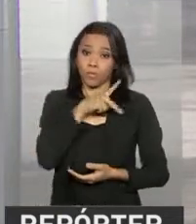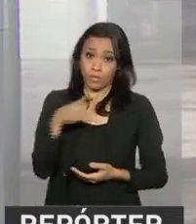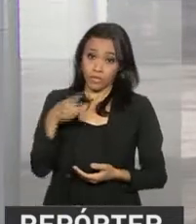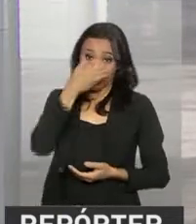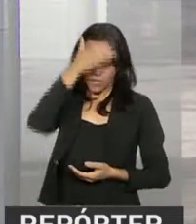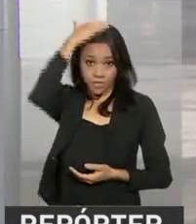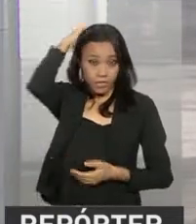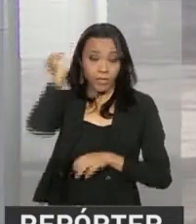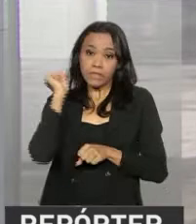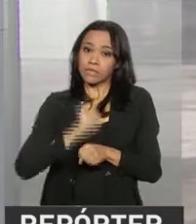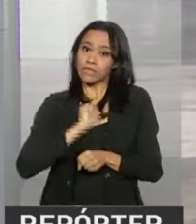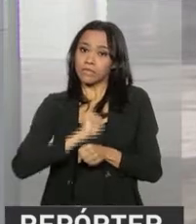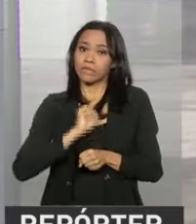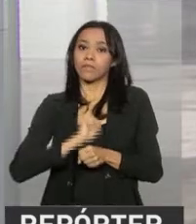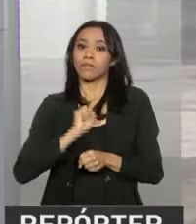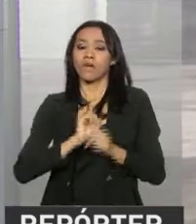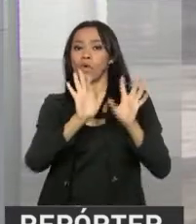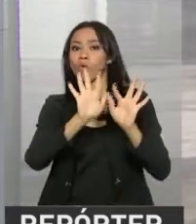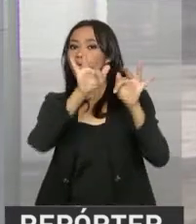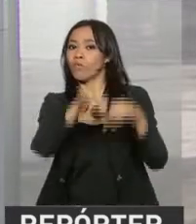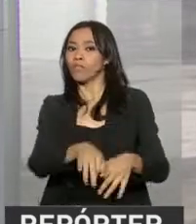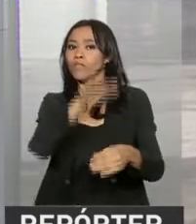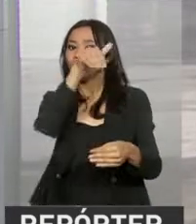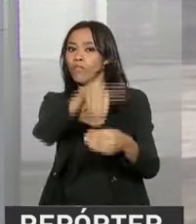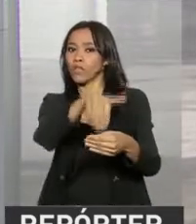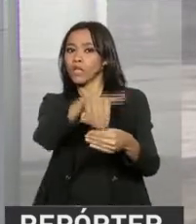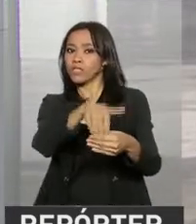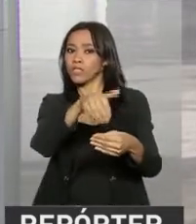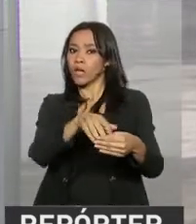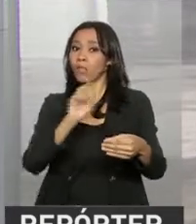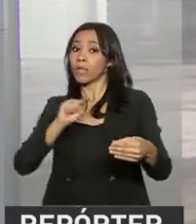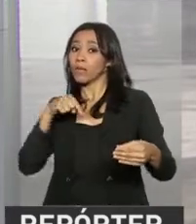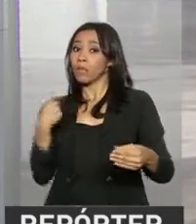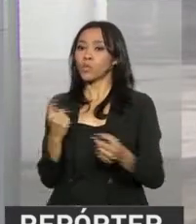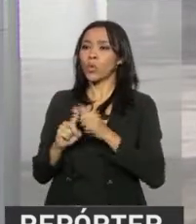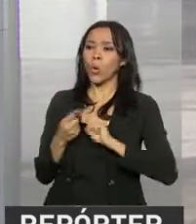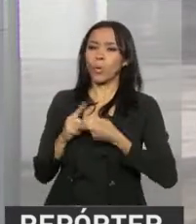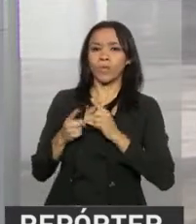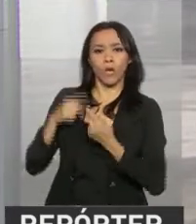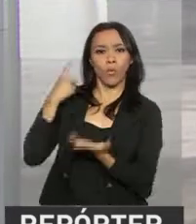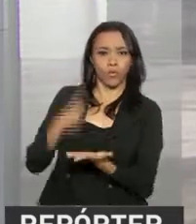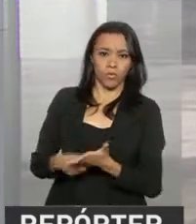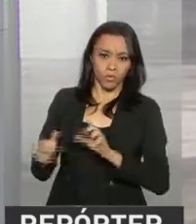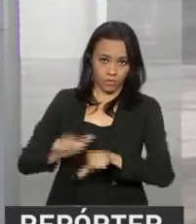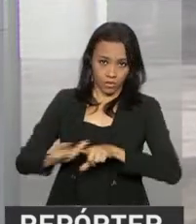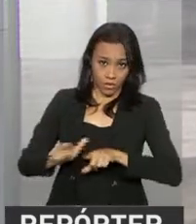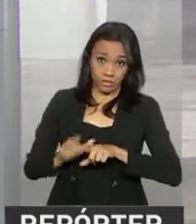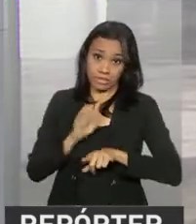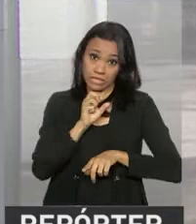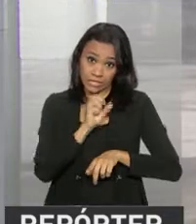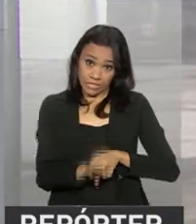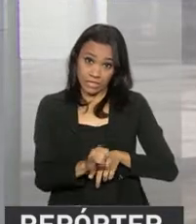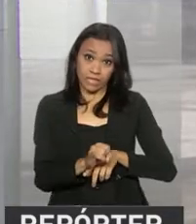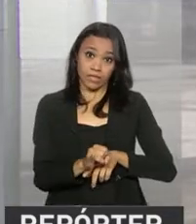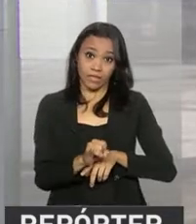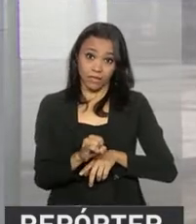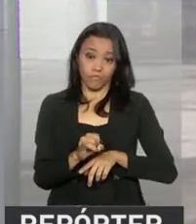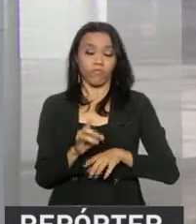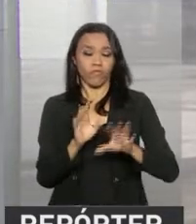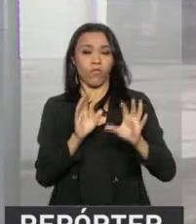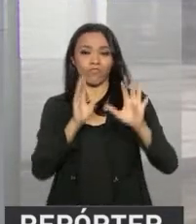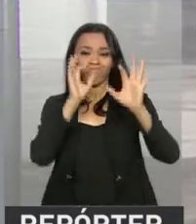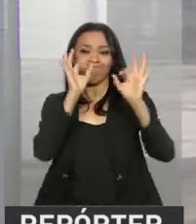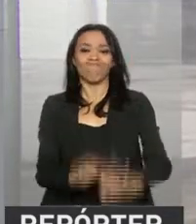água E aí o fim da votação para confirmar os seus compromissos de hoje caso o afastamento seja e